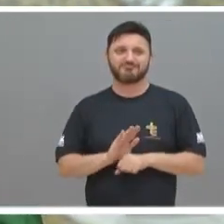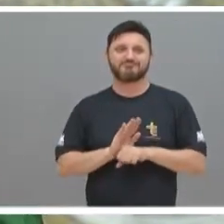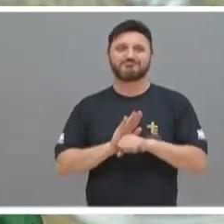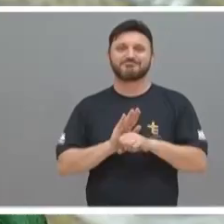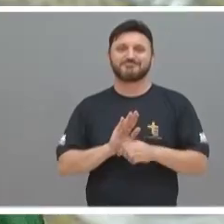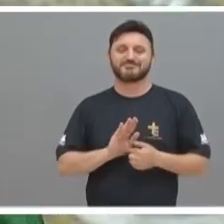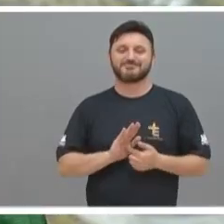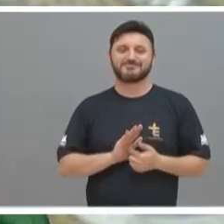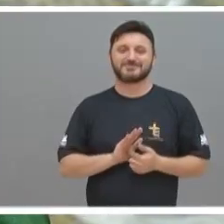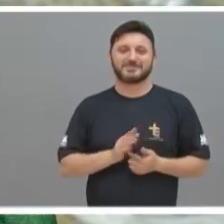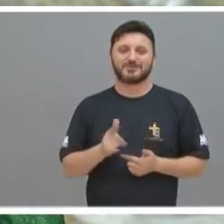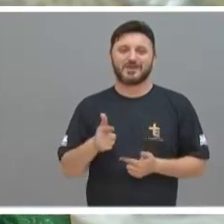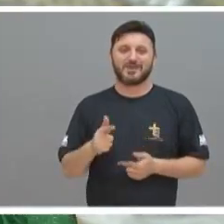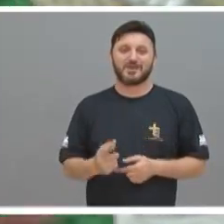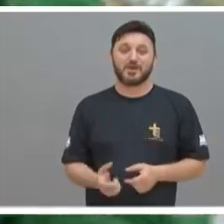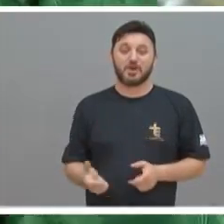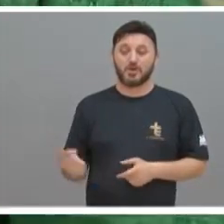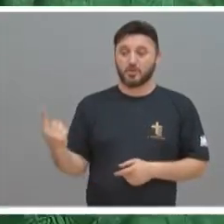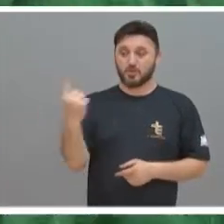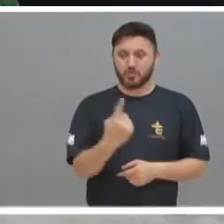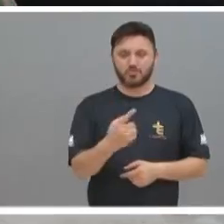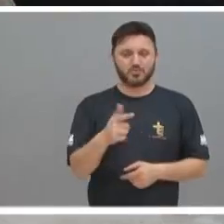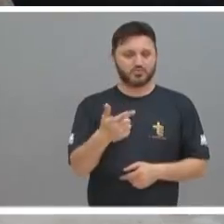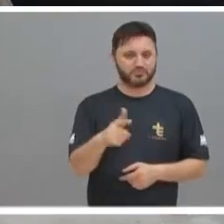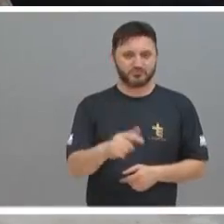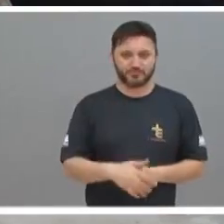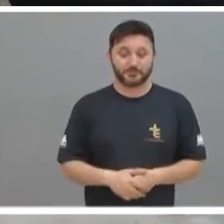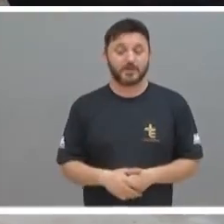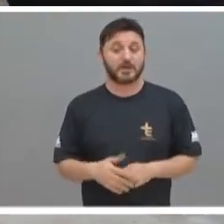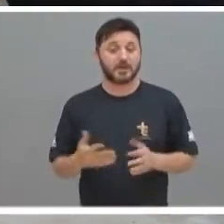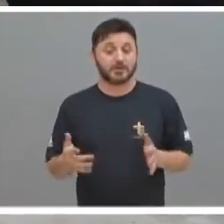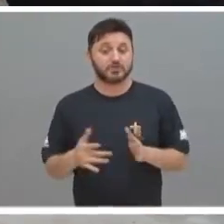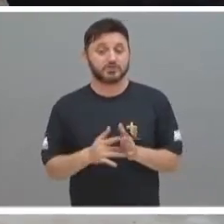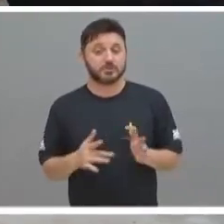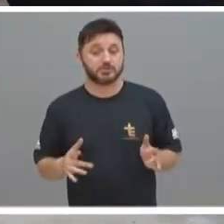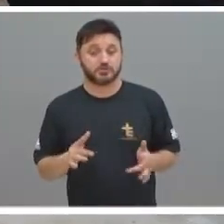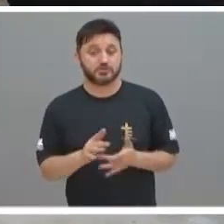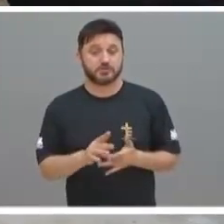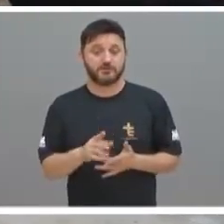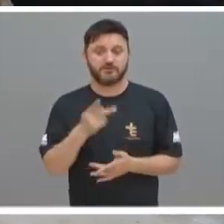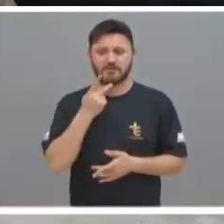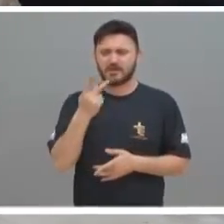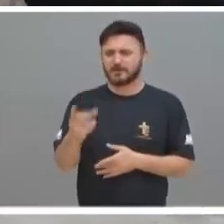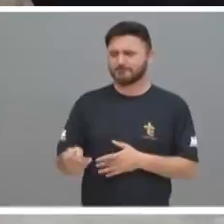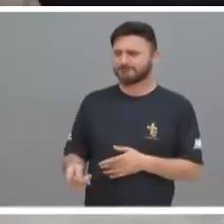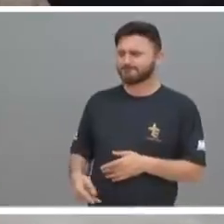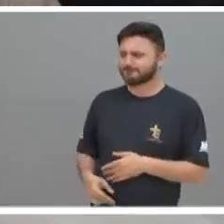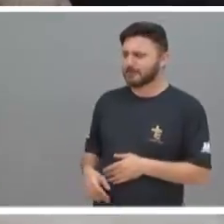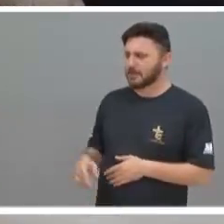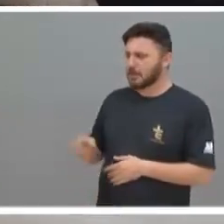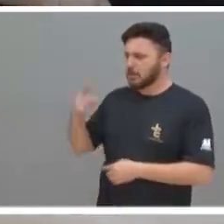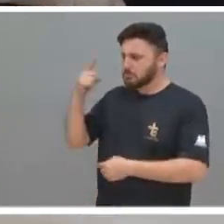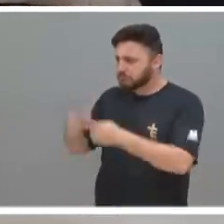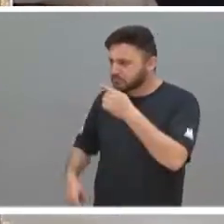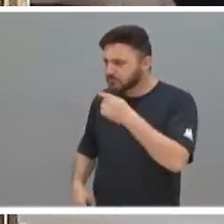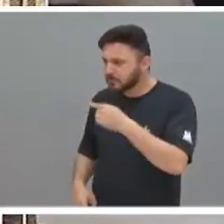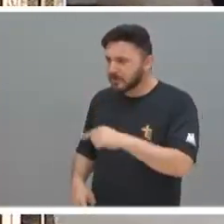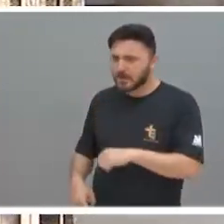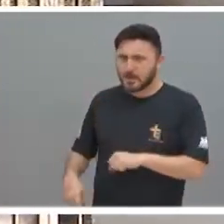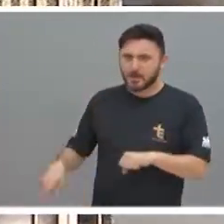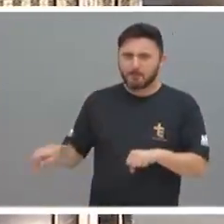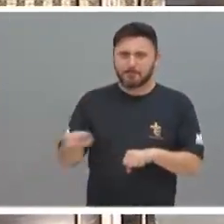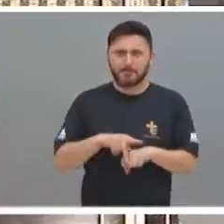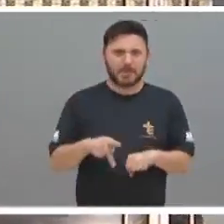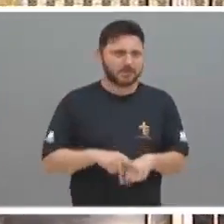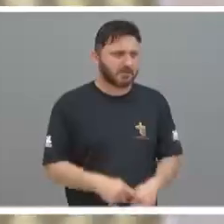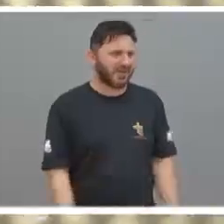De repente, Jesus diz isso e causa escândalo a Pedro. Como escândalo para